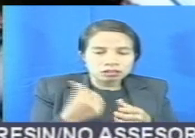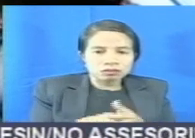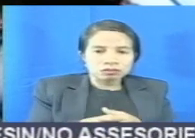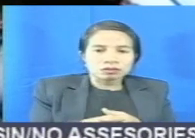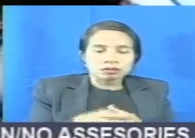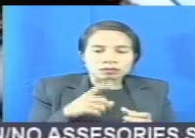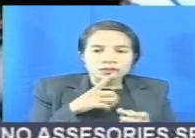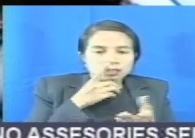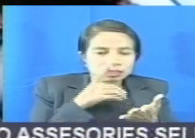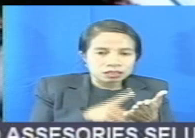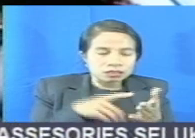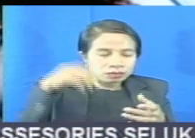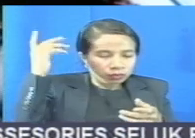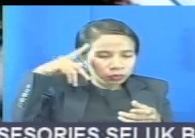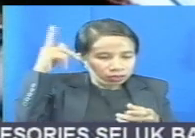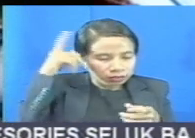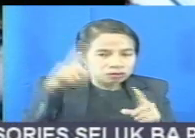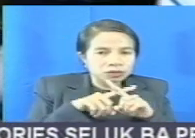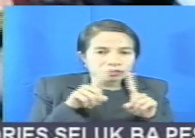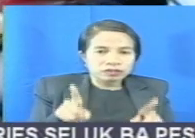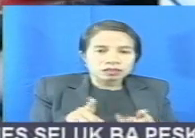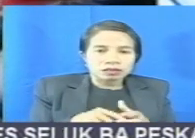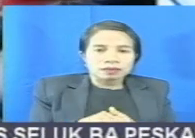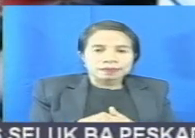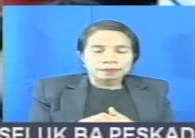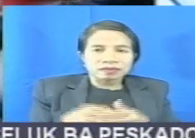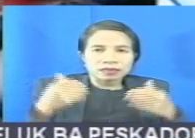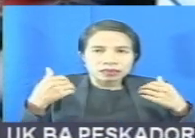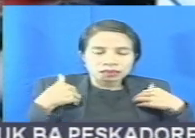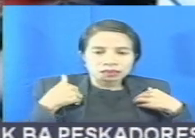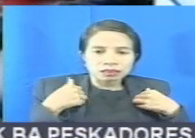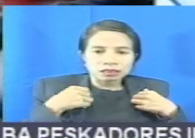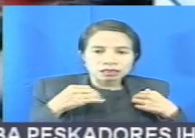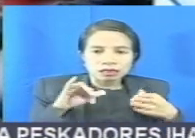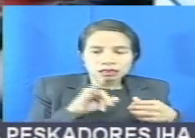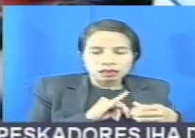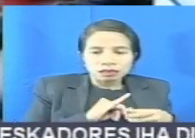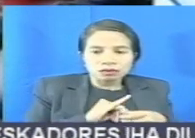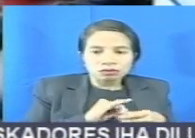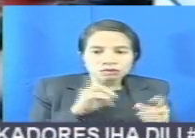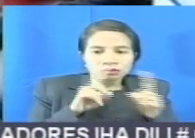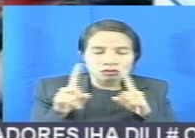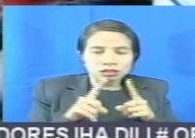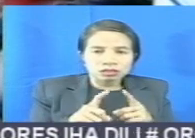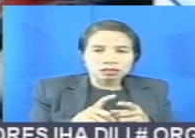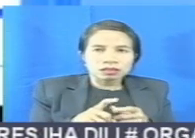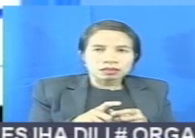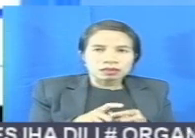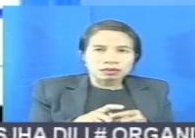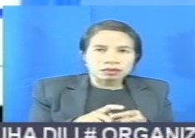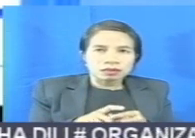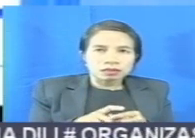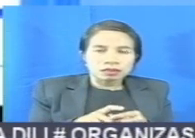de declaração política se ne maca é diferente sim e a partir ne how colia mais técnico a